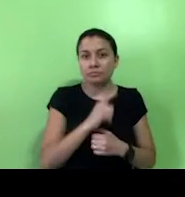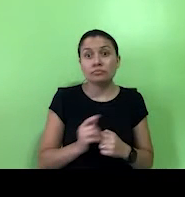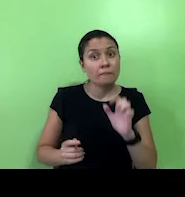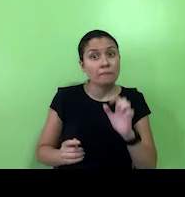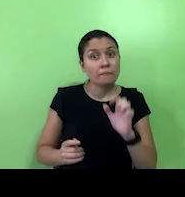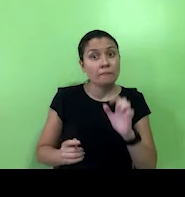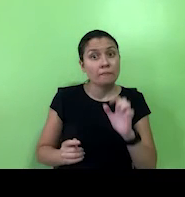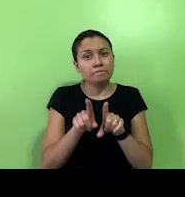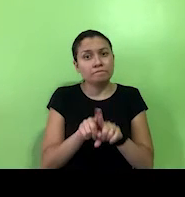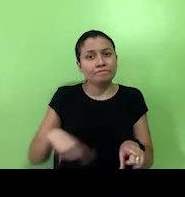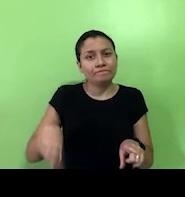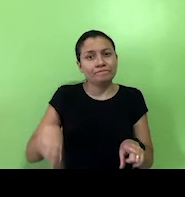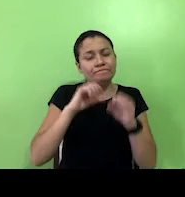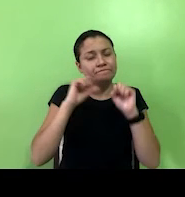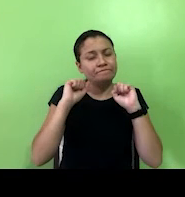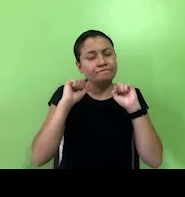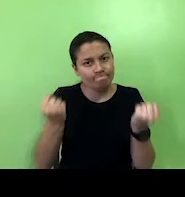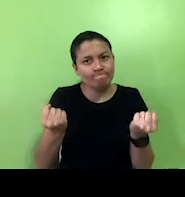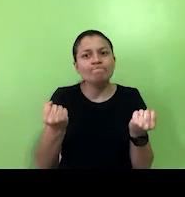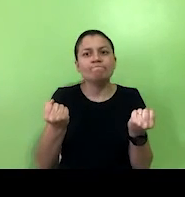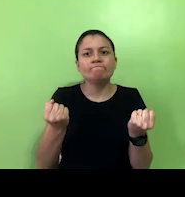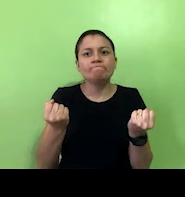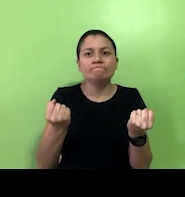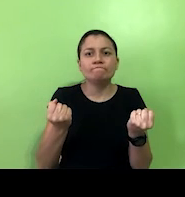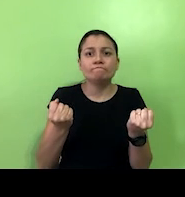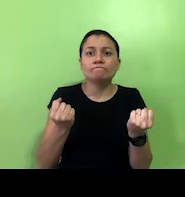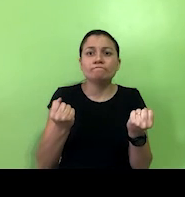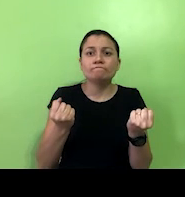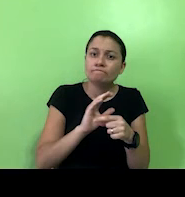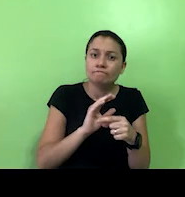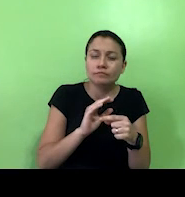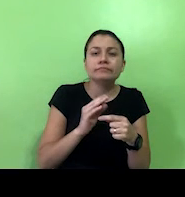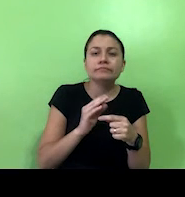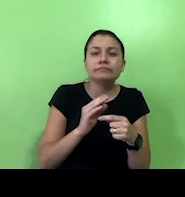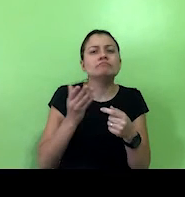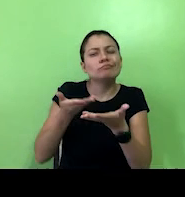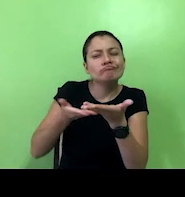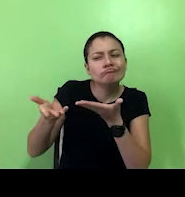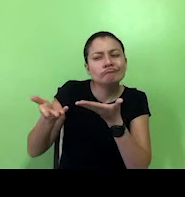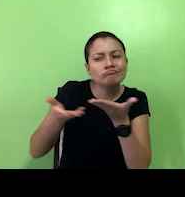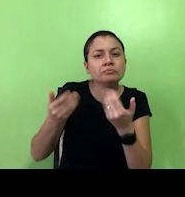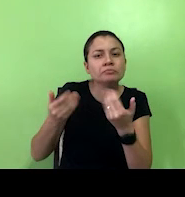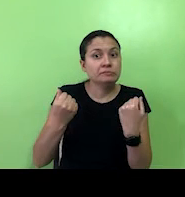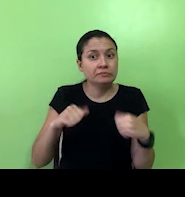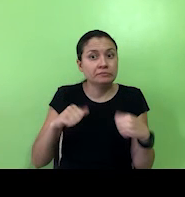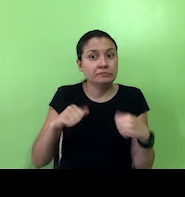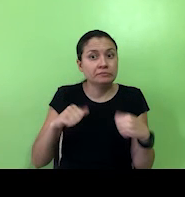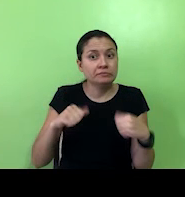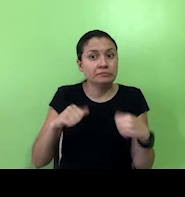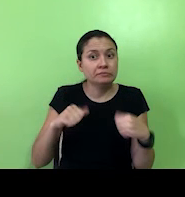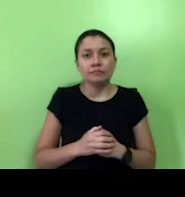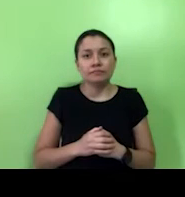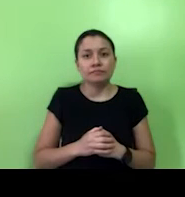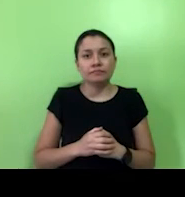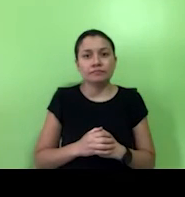bem grande a ser digerido, né, durante os dois lados da conversa. E o que a gente, em